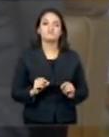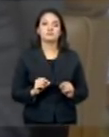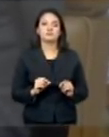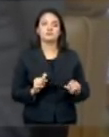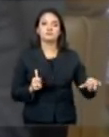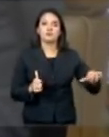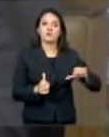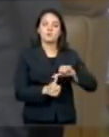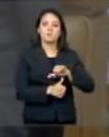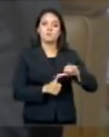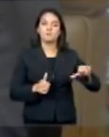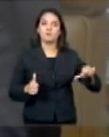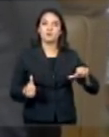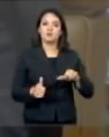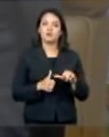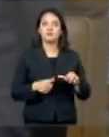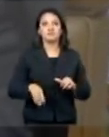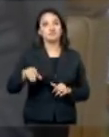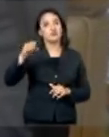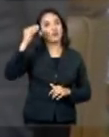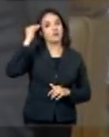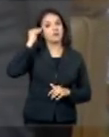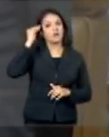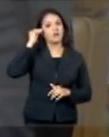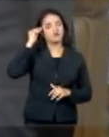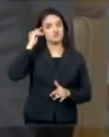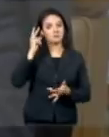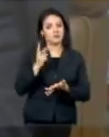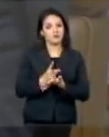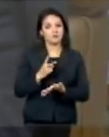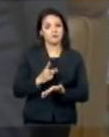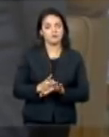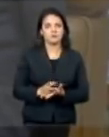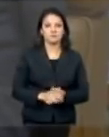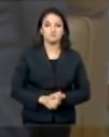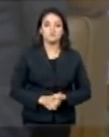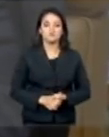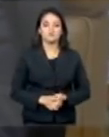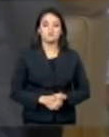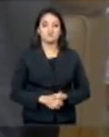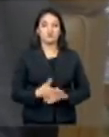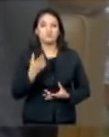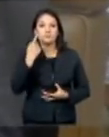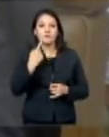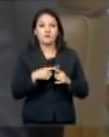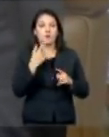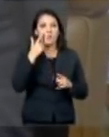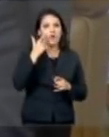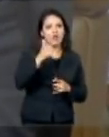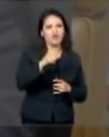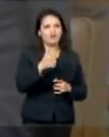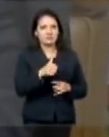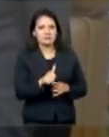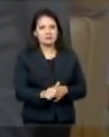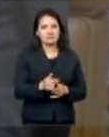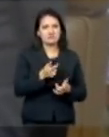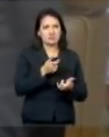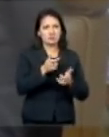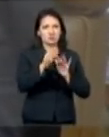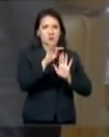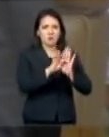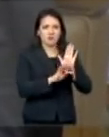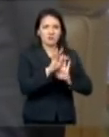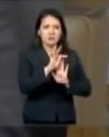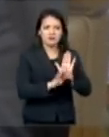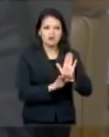de interpretação portanto de uma é revisão hermenêutica e uma dada orientação